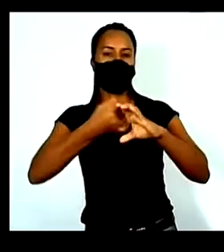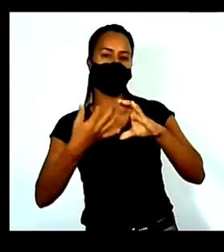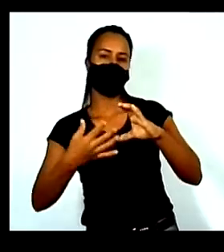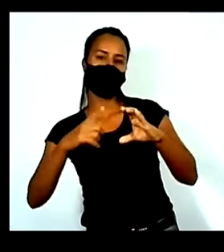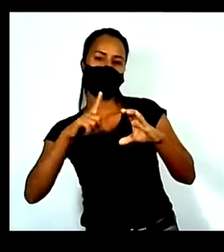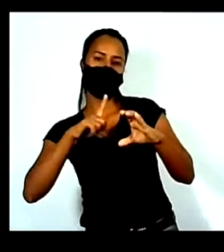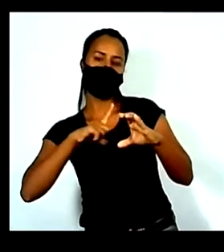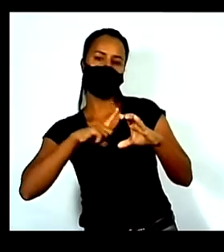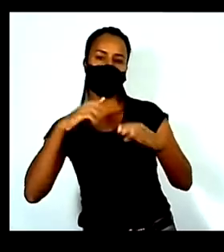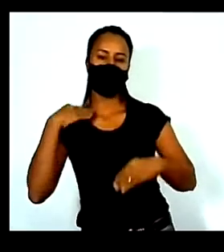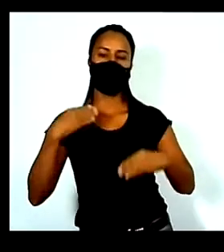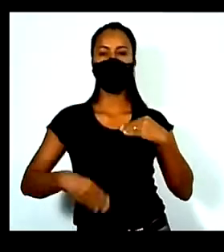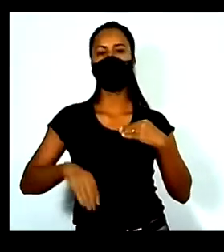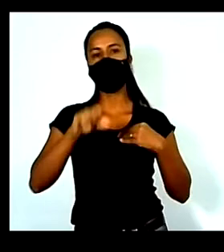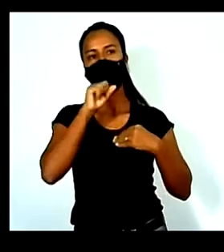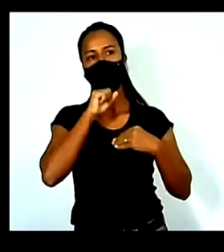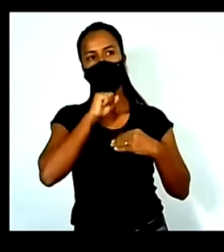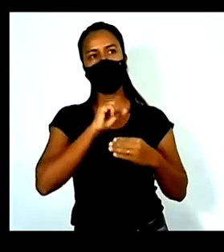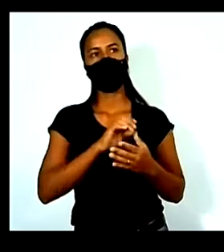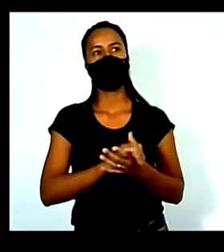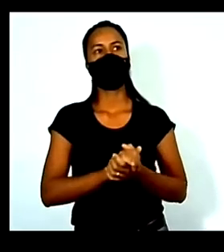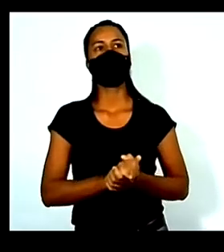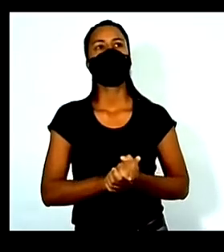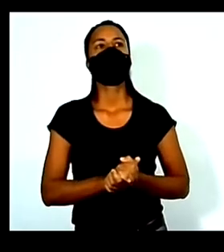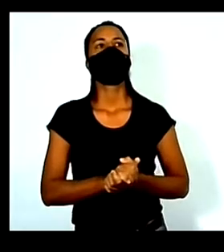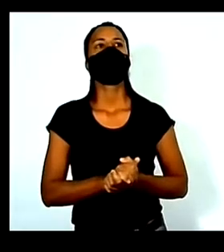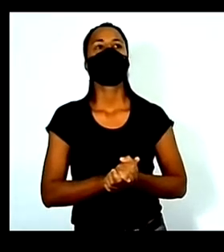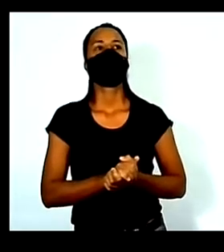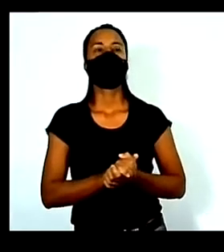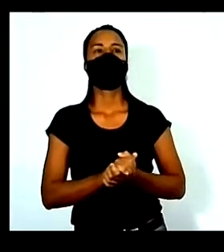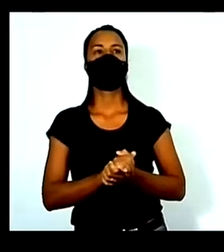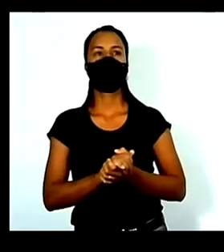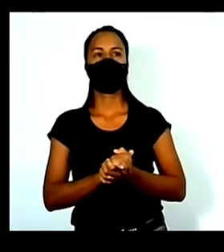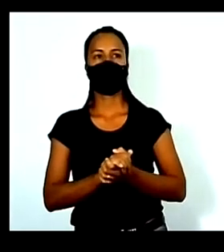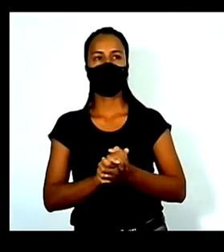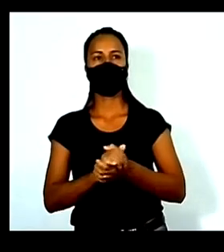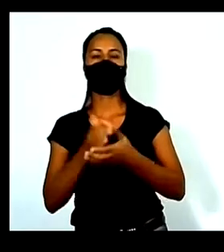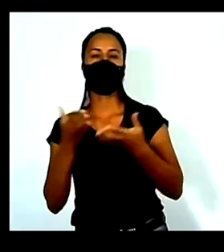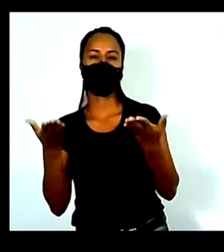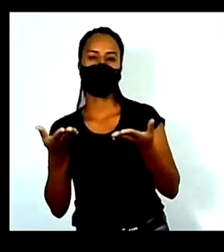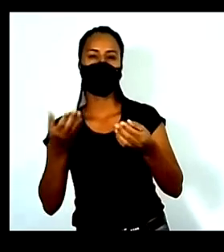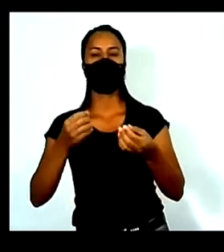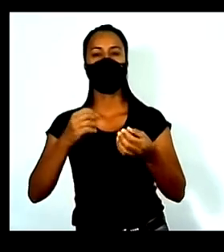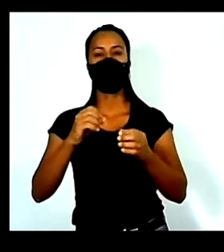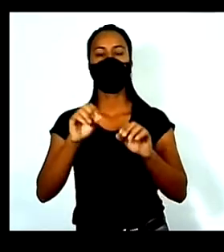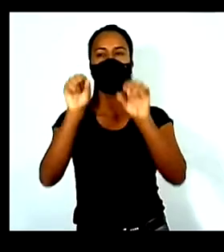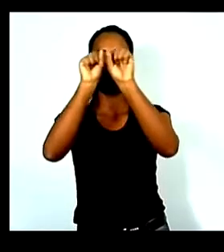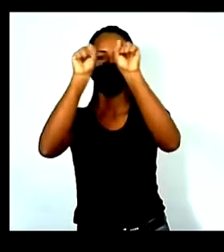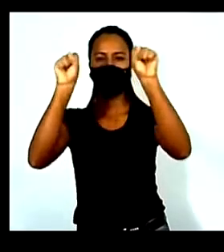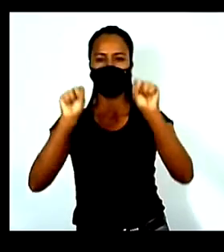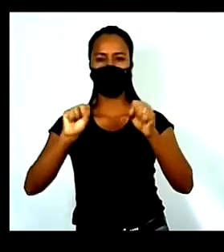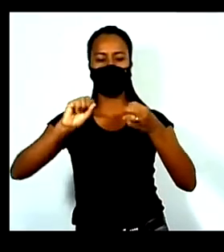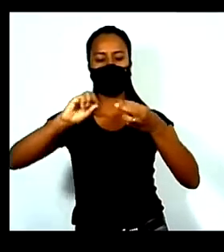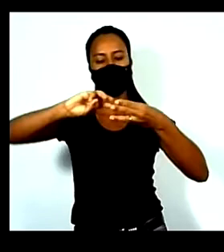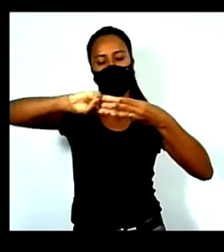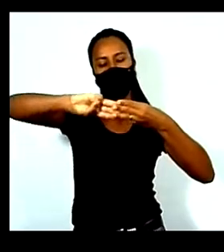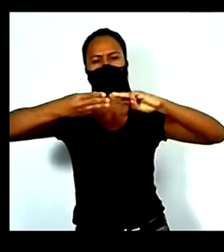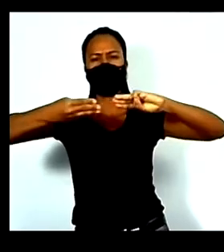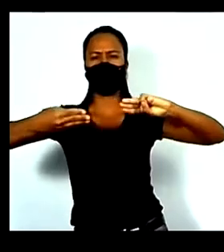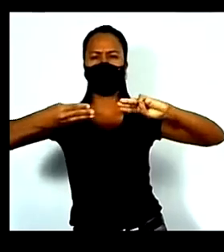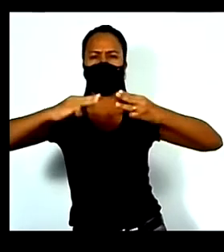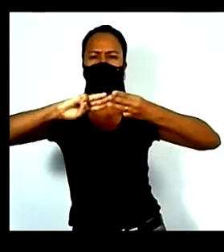nosso corpo tem de envelhecer. Ok? A partir daí, nós vamos para o sistema muscular. O que é o sistema